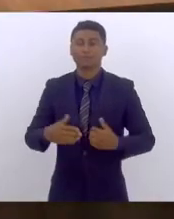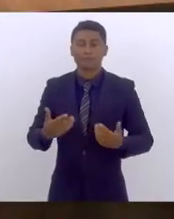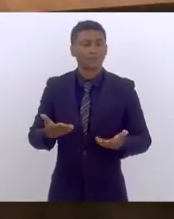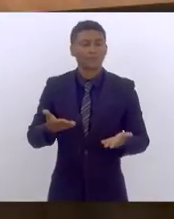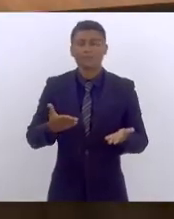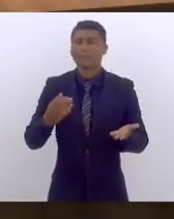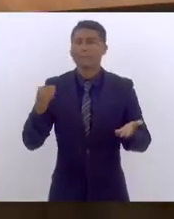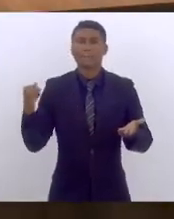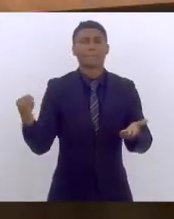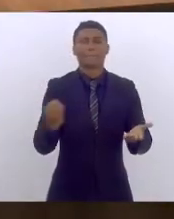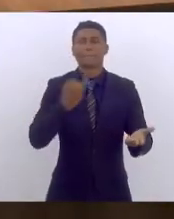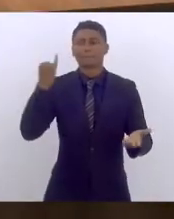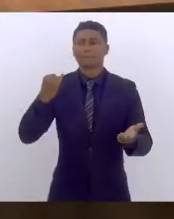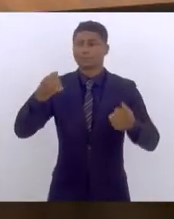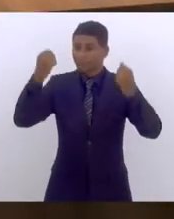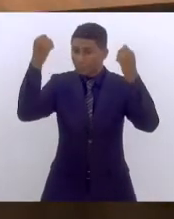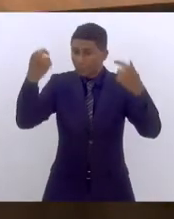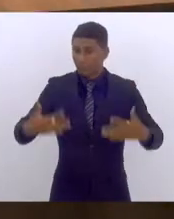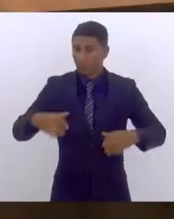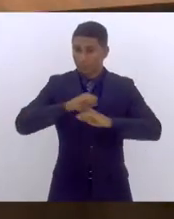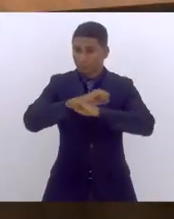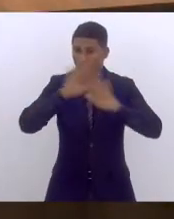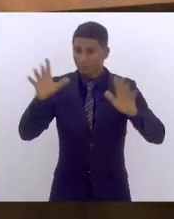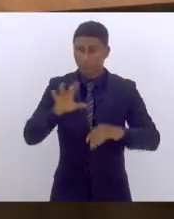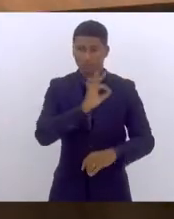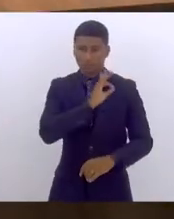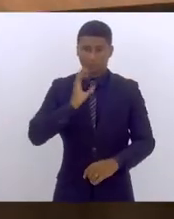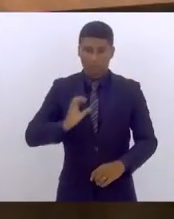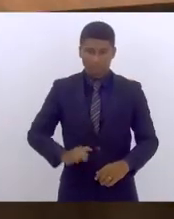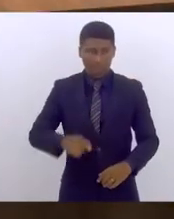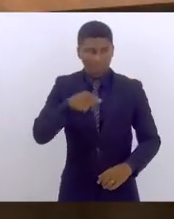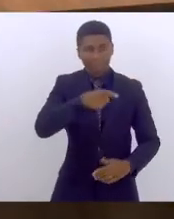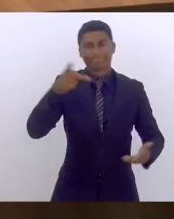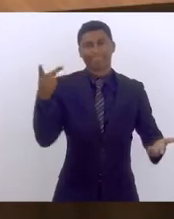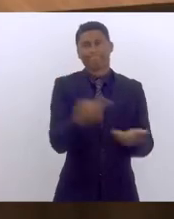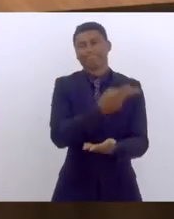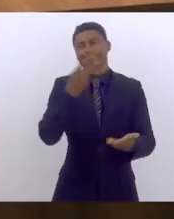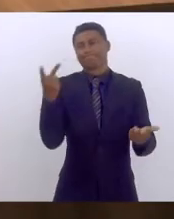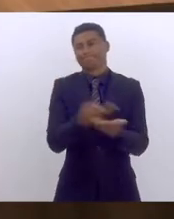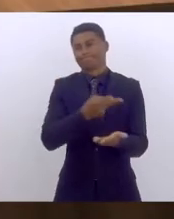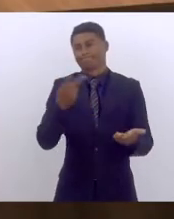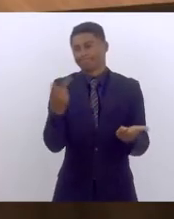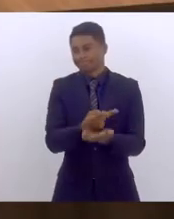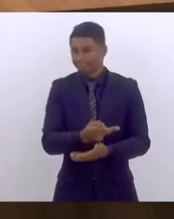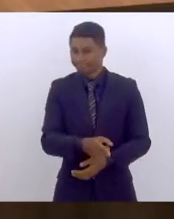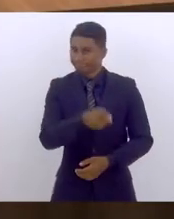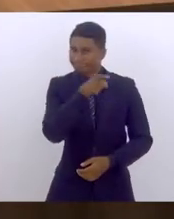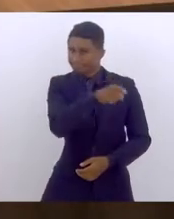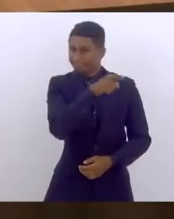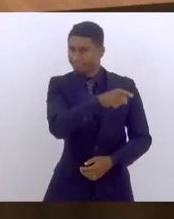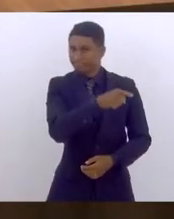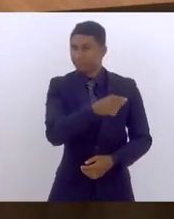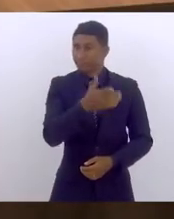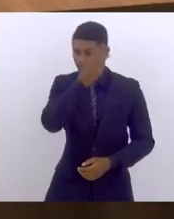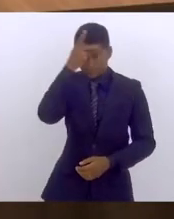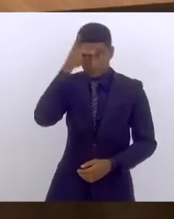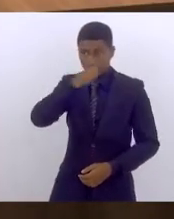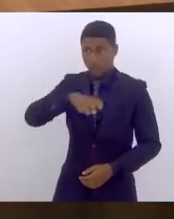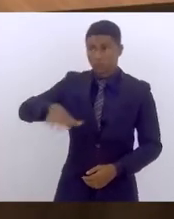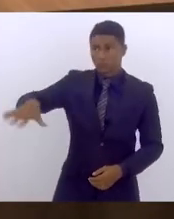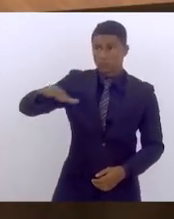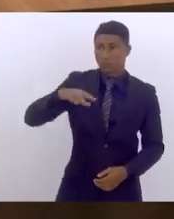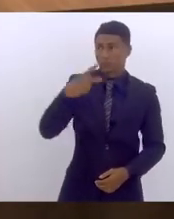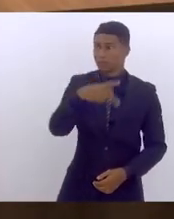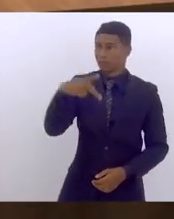fundamental deixar claro que esse foi um erro da Polícia Civil, um equívoco e uma covardia que fizeram com a vida dessas pessoas,